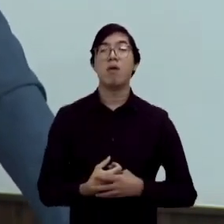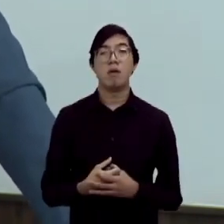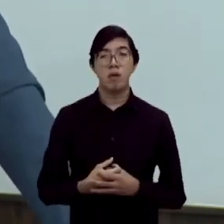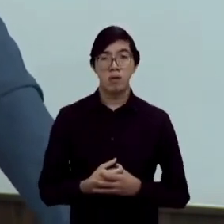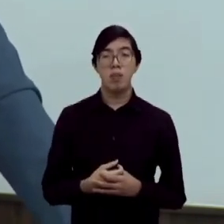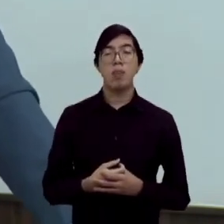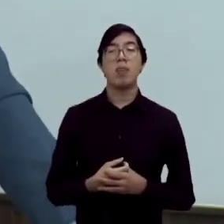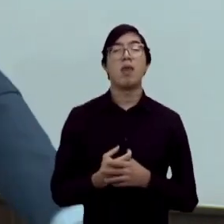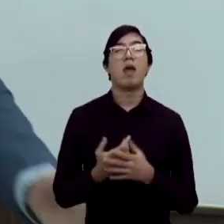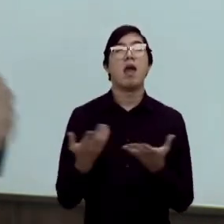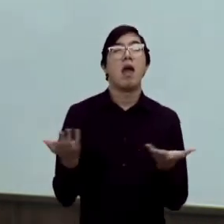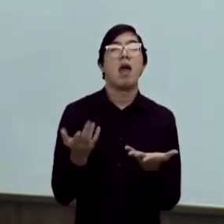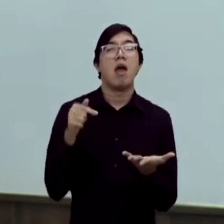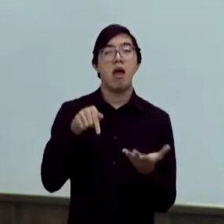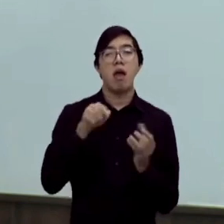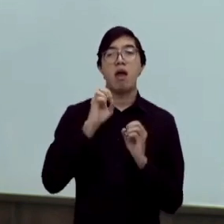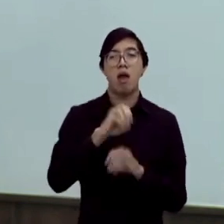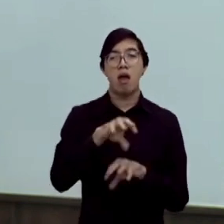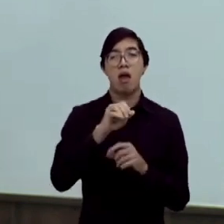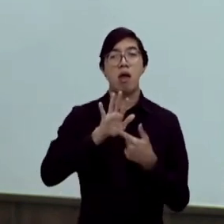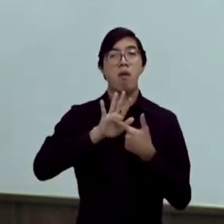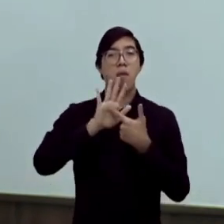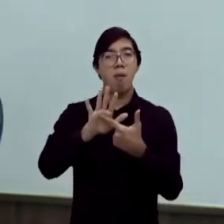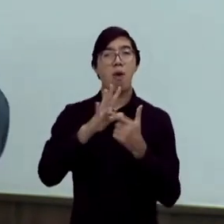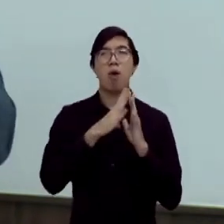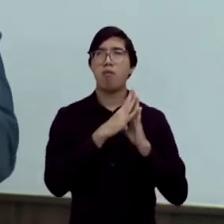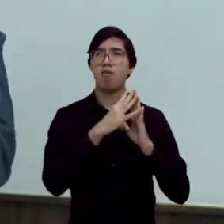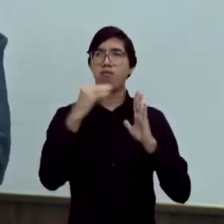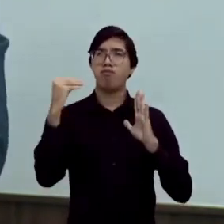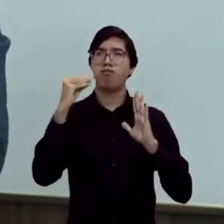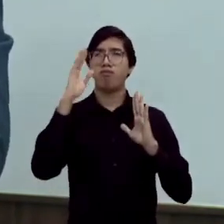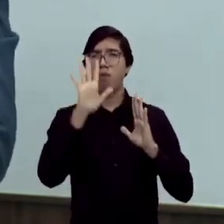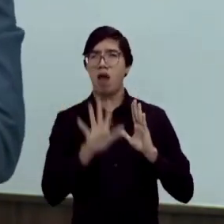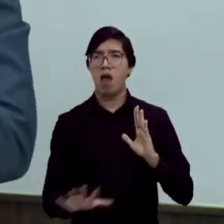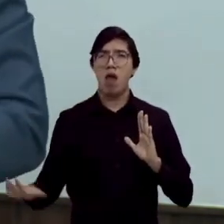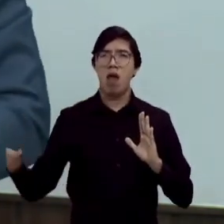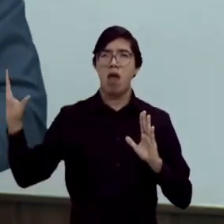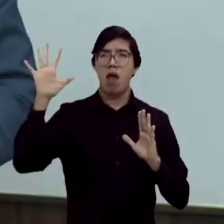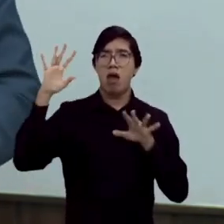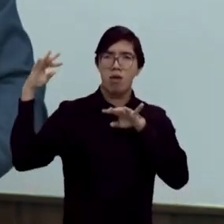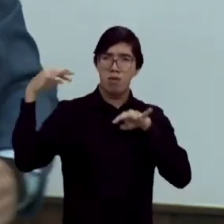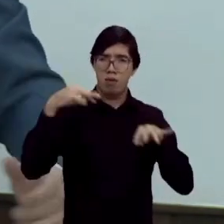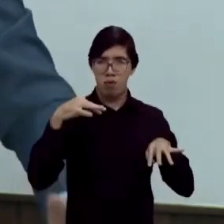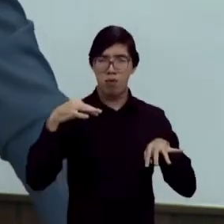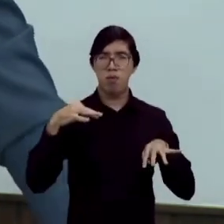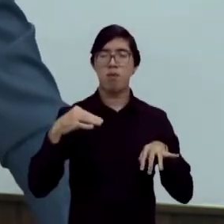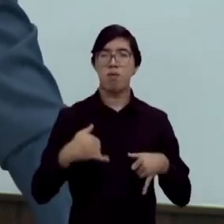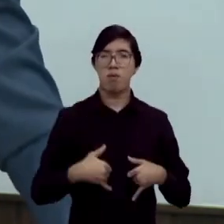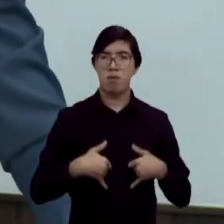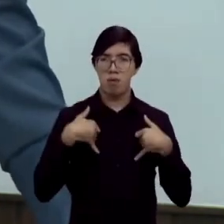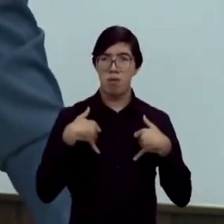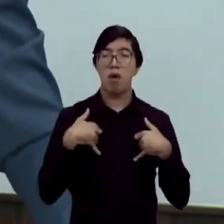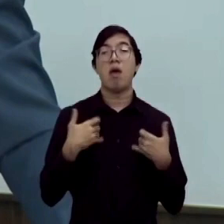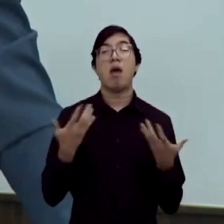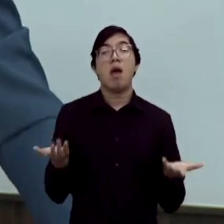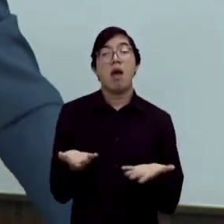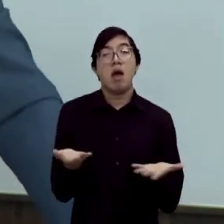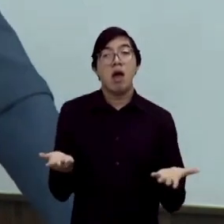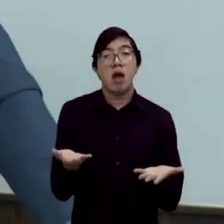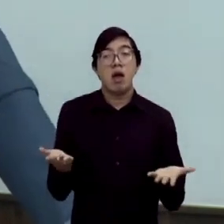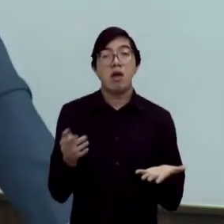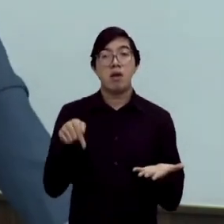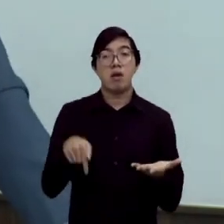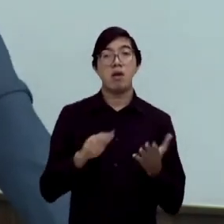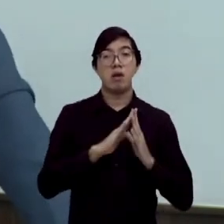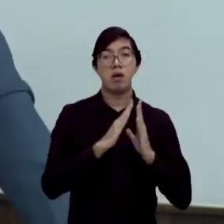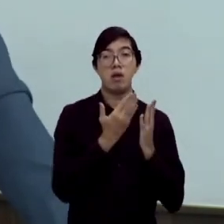motivo de orgulho no nosso país. E falando aqui do Ceará, hoje nós já temos as escolas do